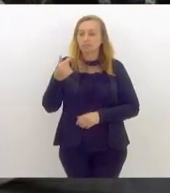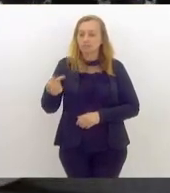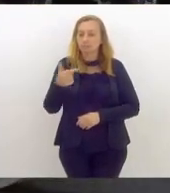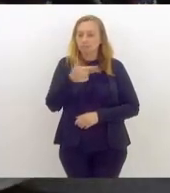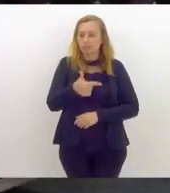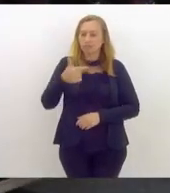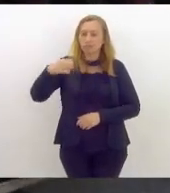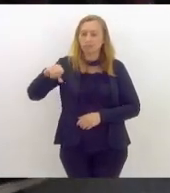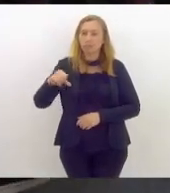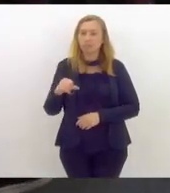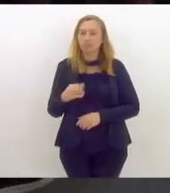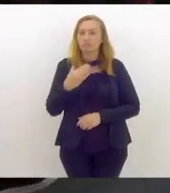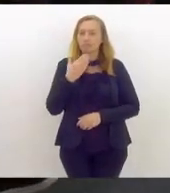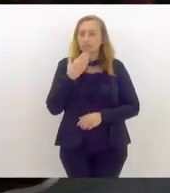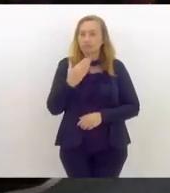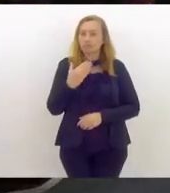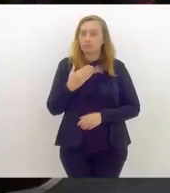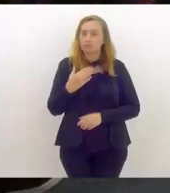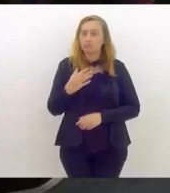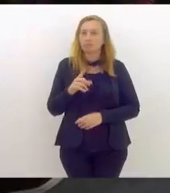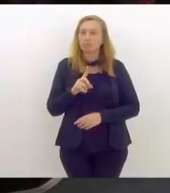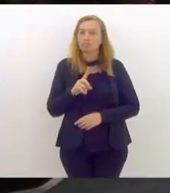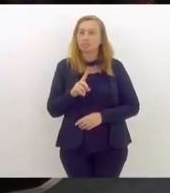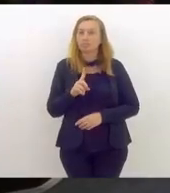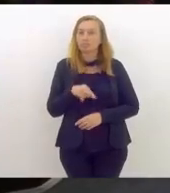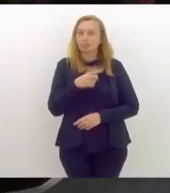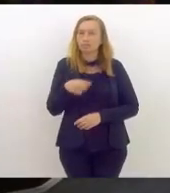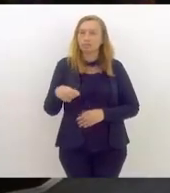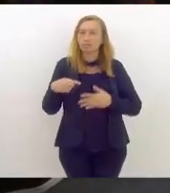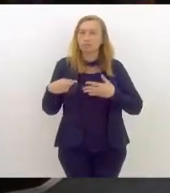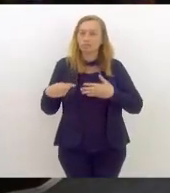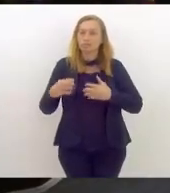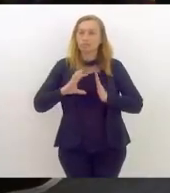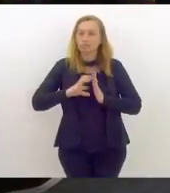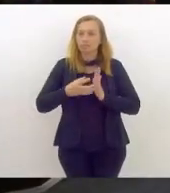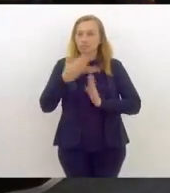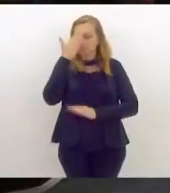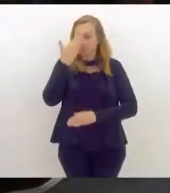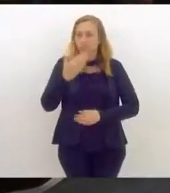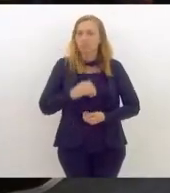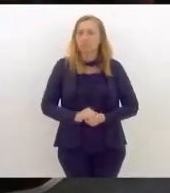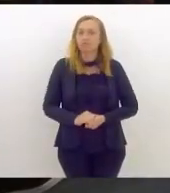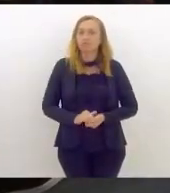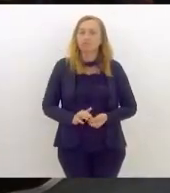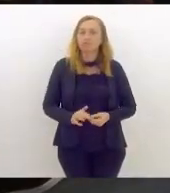1147/2019, por favor, consignar a abstenção da bancada do PSOL. Obrigada.